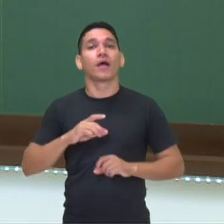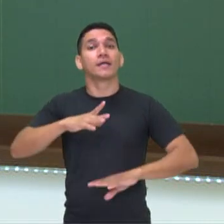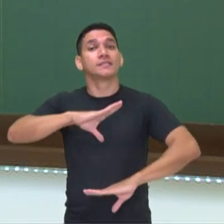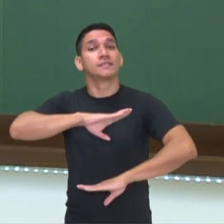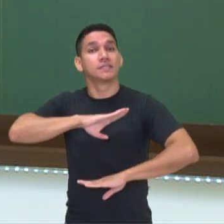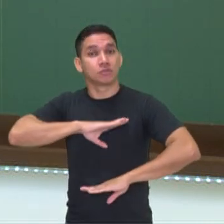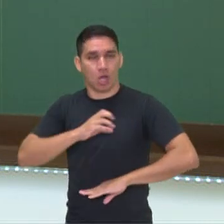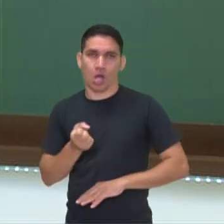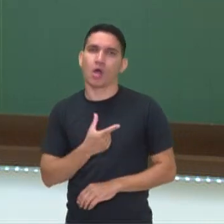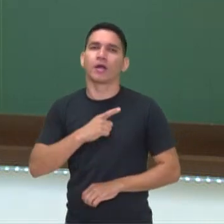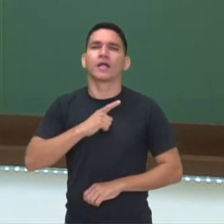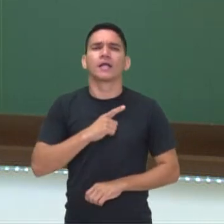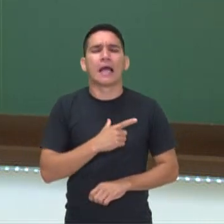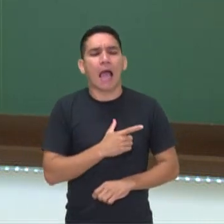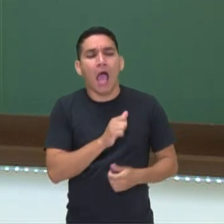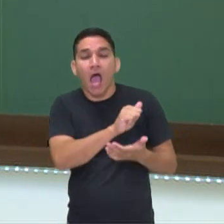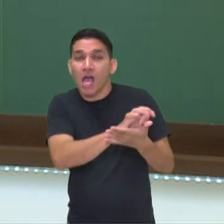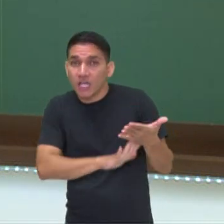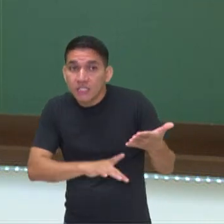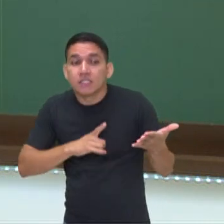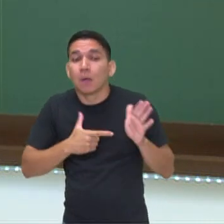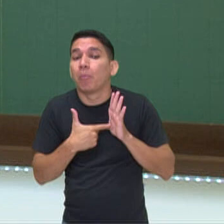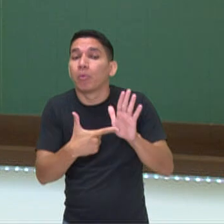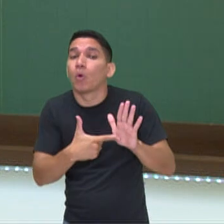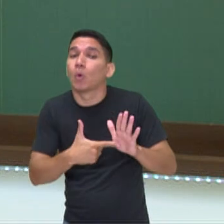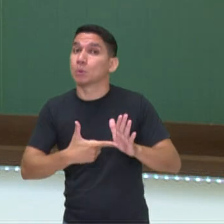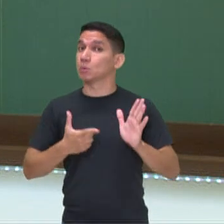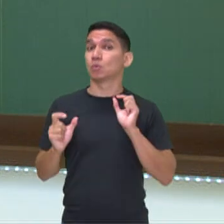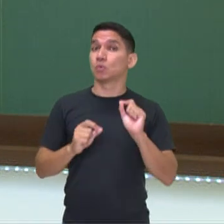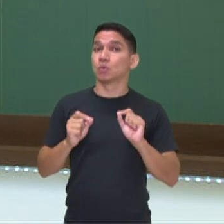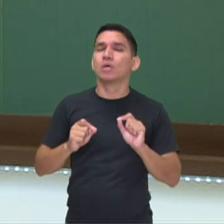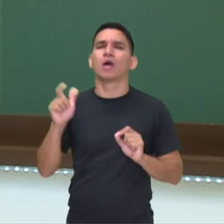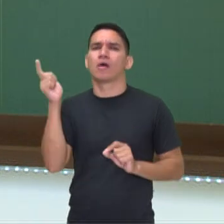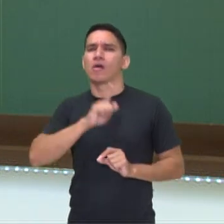situações, problemas que foram resolvidas com a análise do gráfico